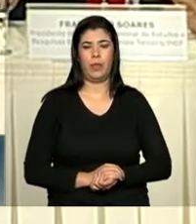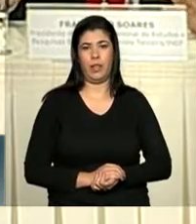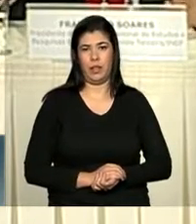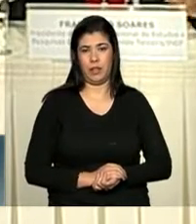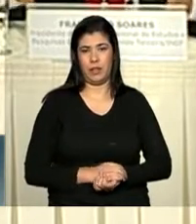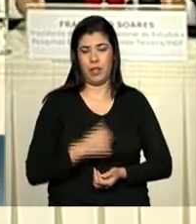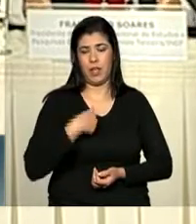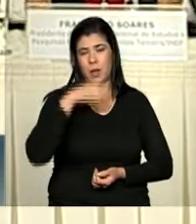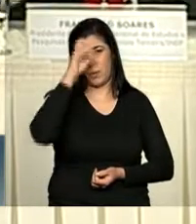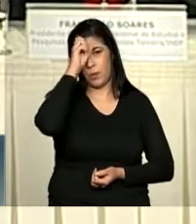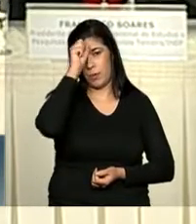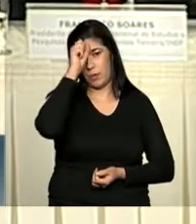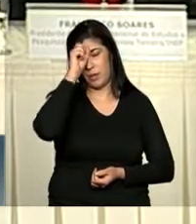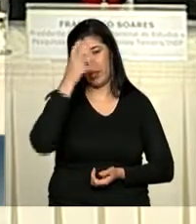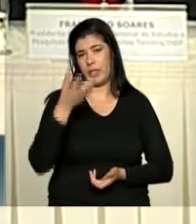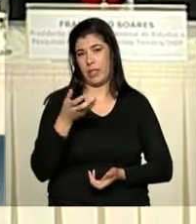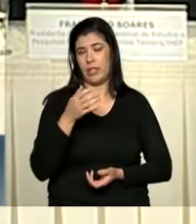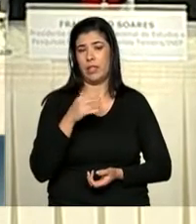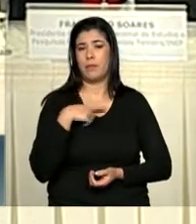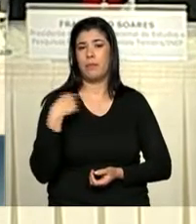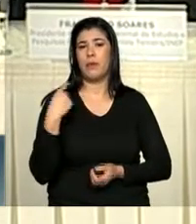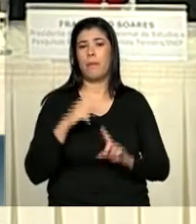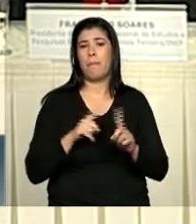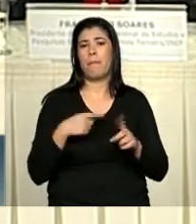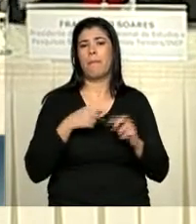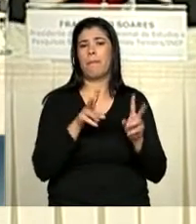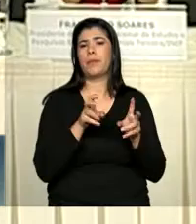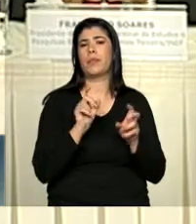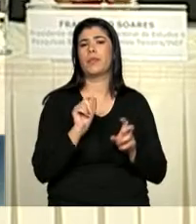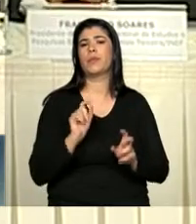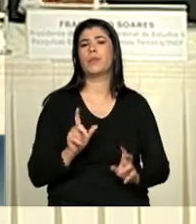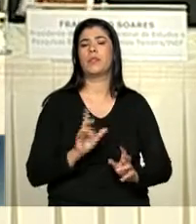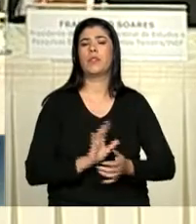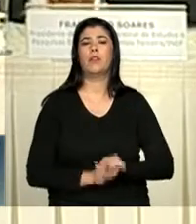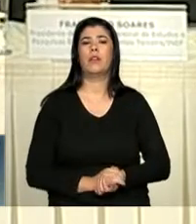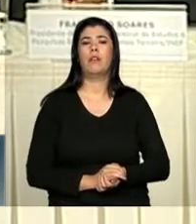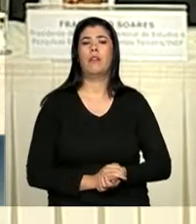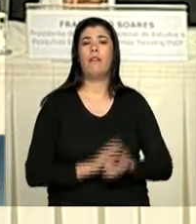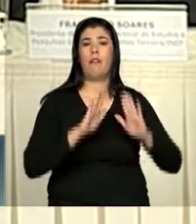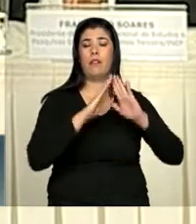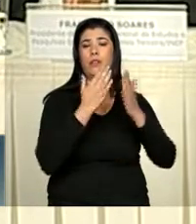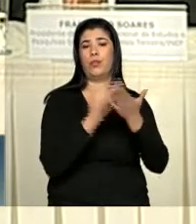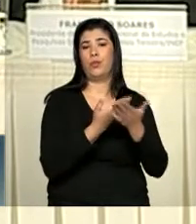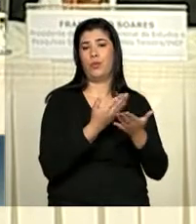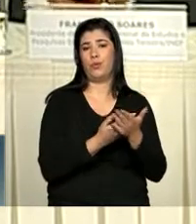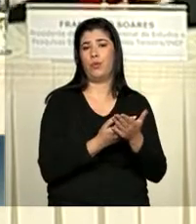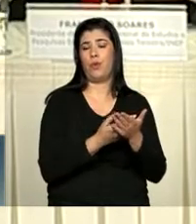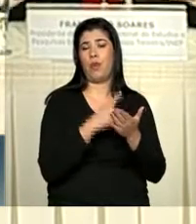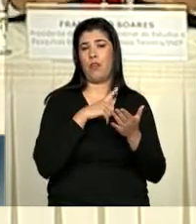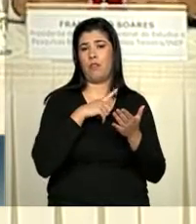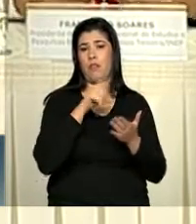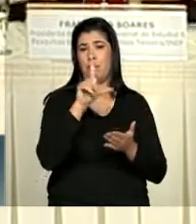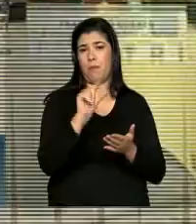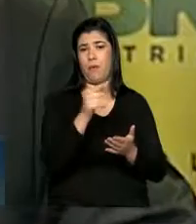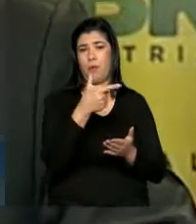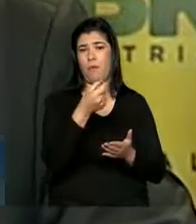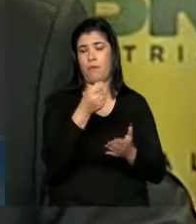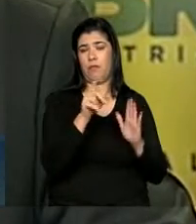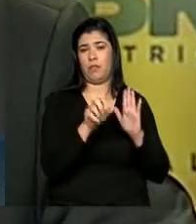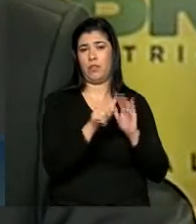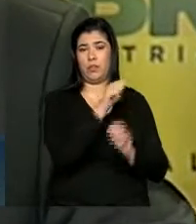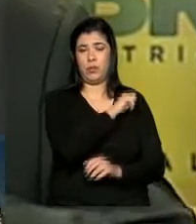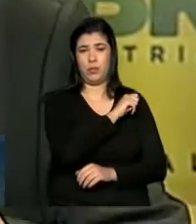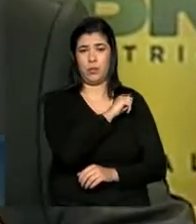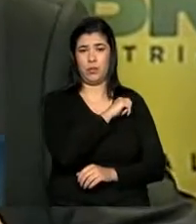um aprendiz nisso. Mas perceba, às vezes elas estão dentro da legalidade. O que que o INEP